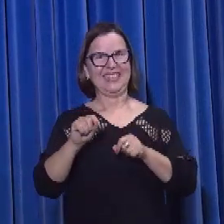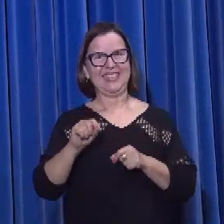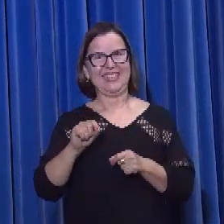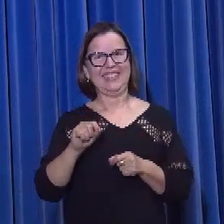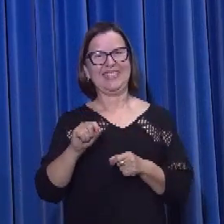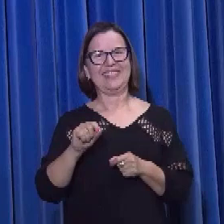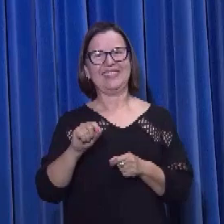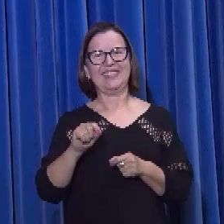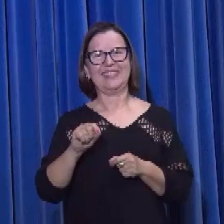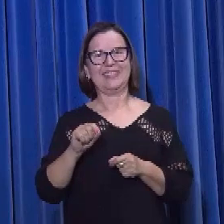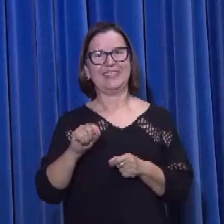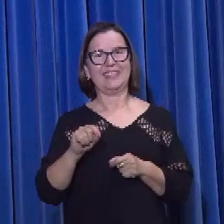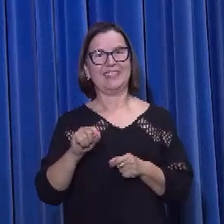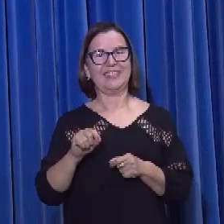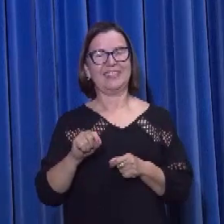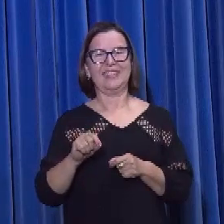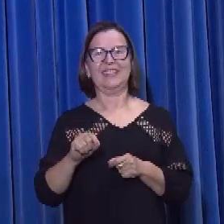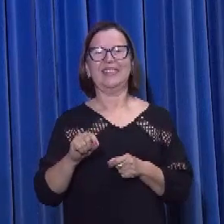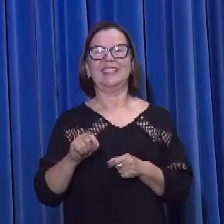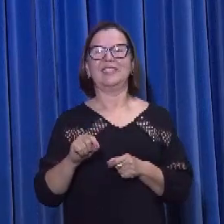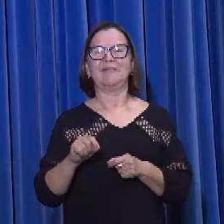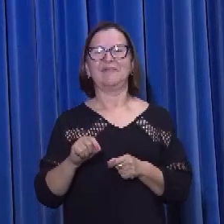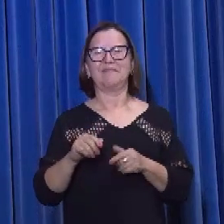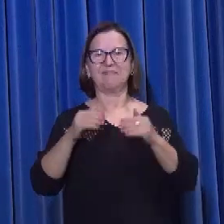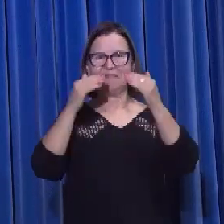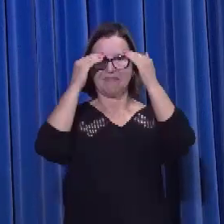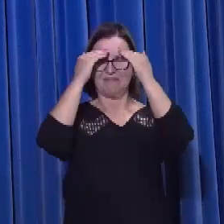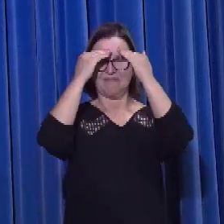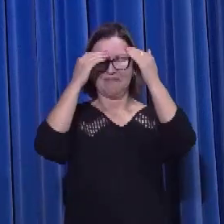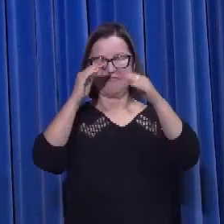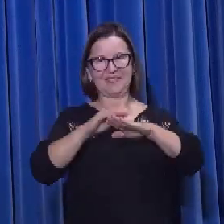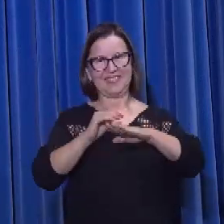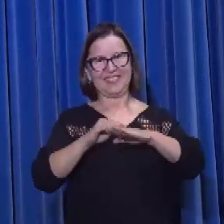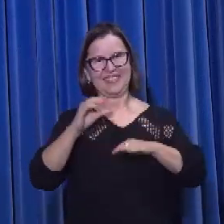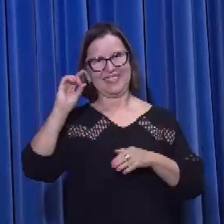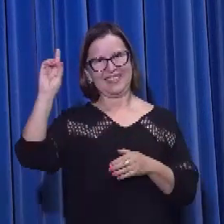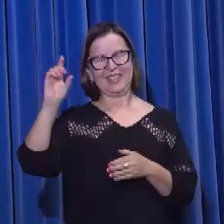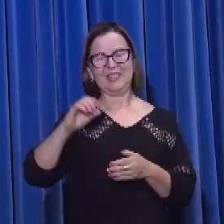citação de John Piper no livro do pastor Glênio, Salvação de A a Z,